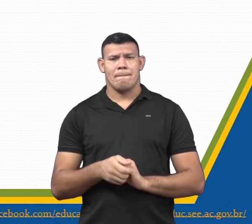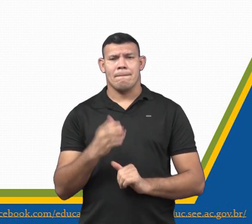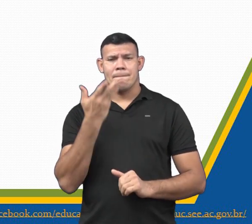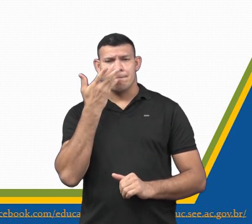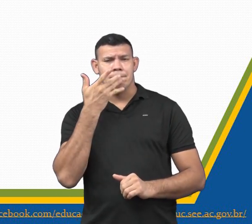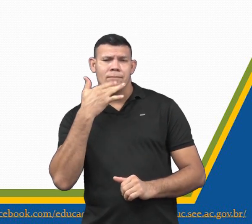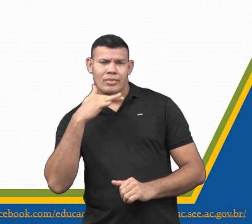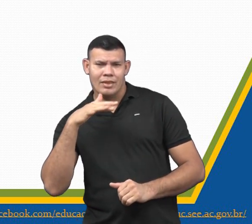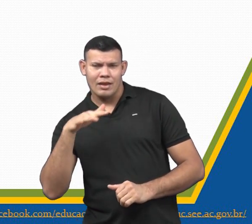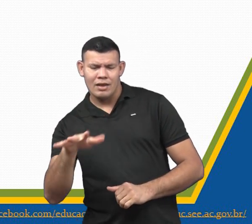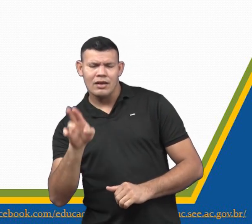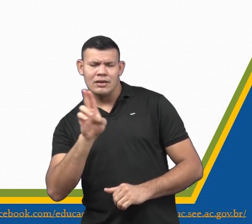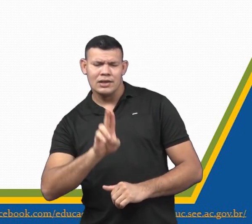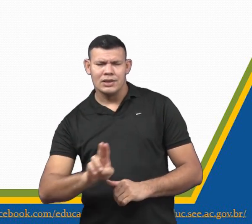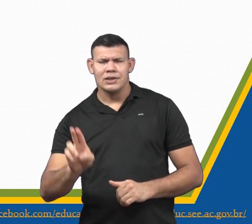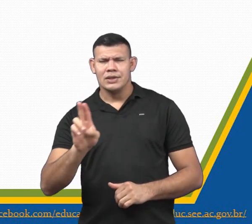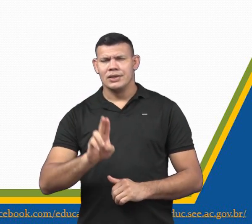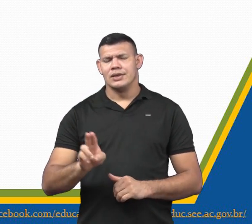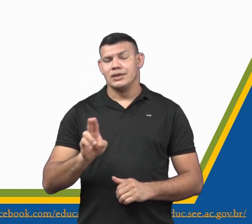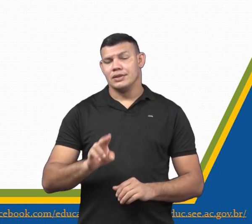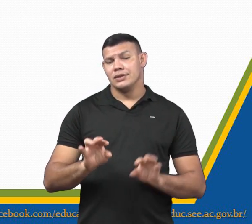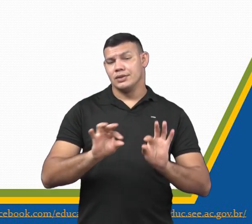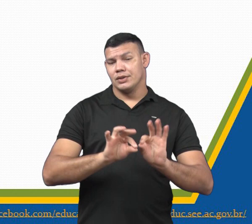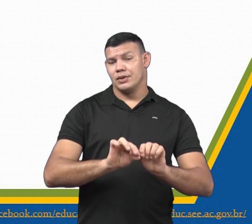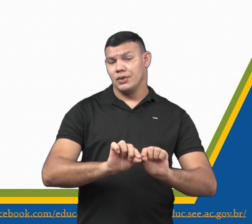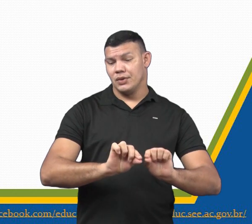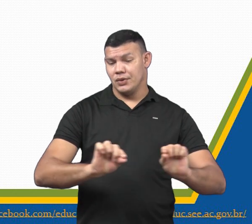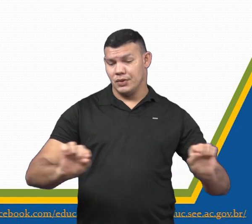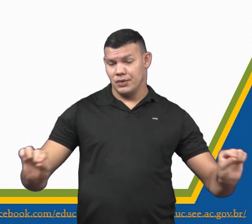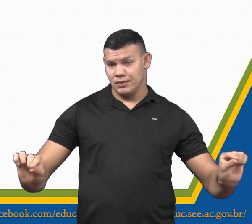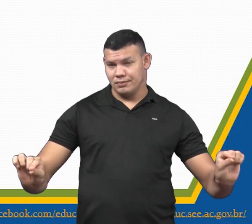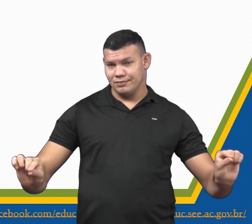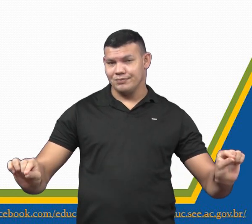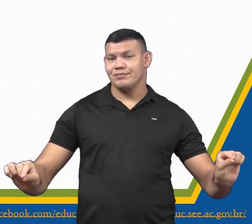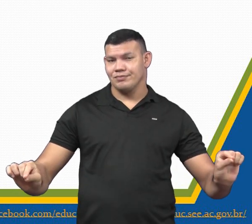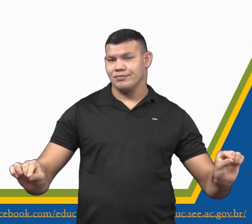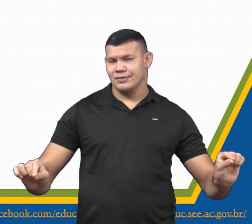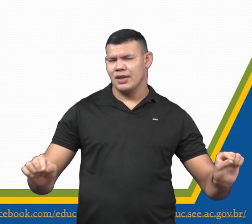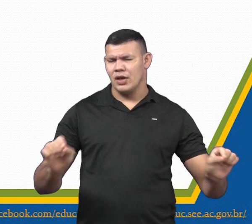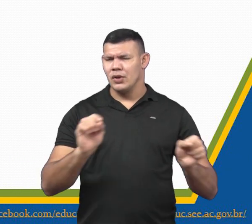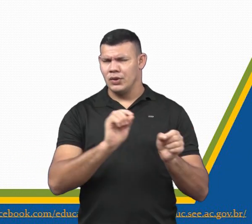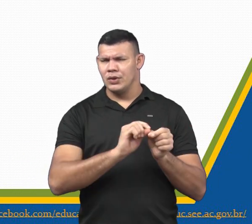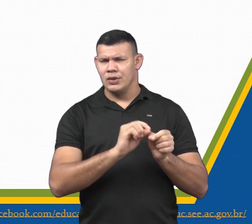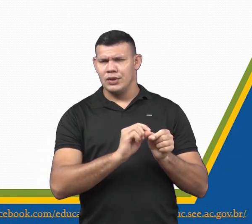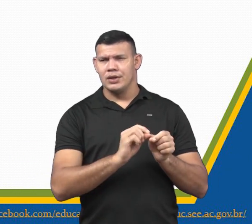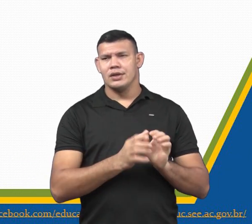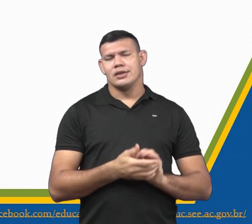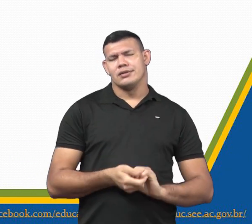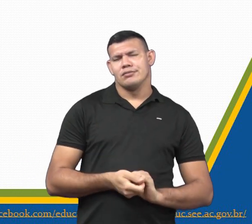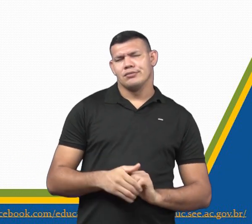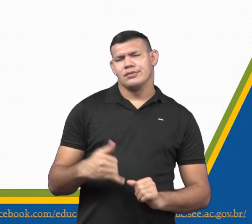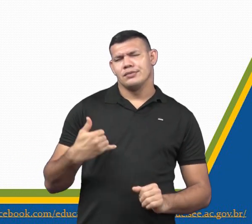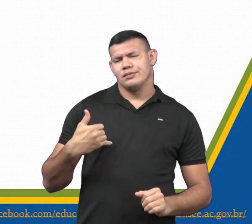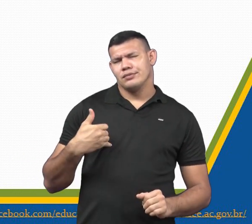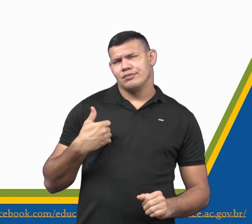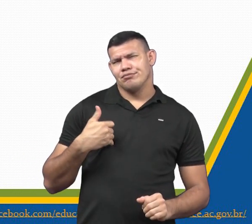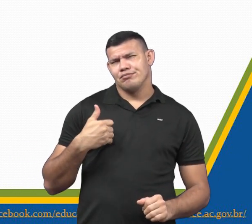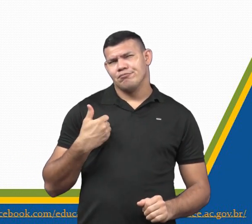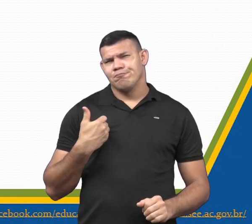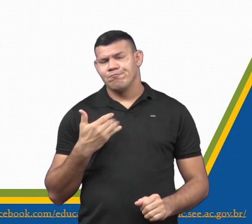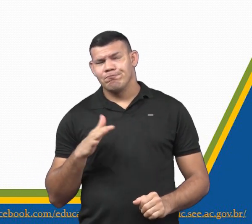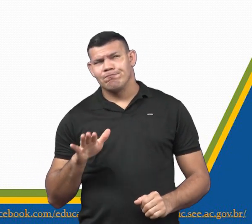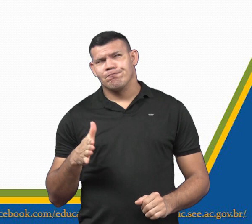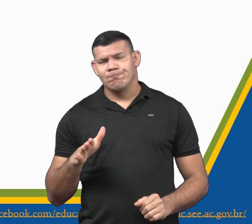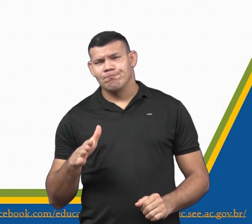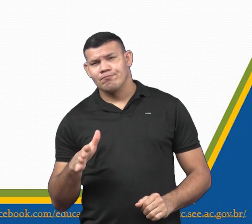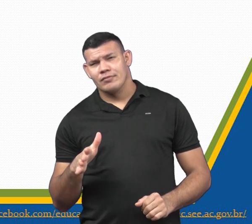essa última linha do tempo que eu mostrei. Essa é uma linha do tempo que uma criança produziu. Uma criança de